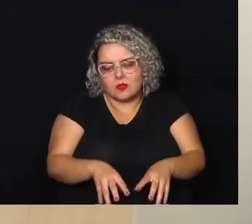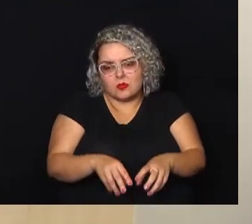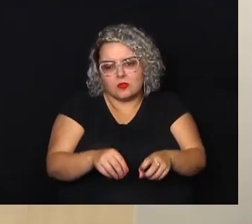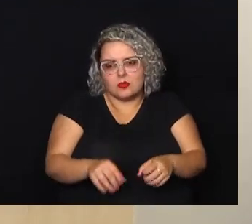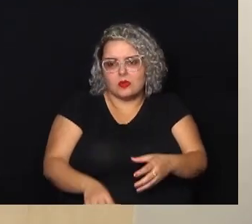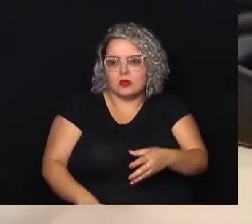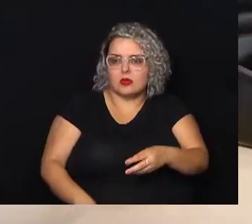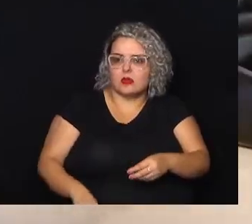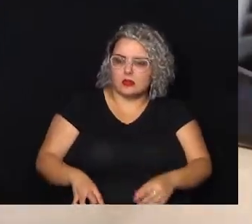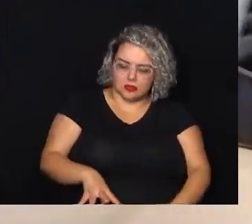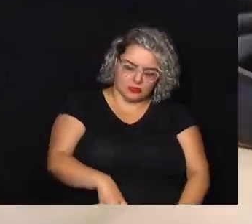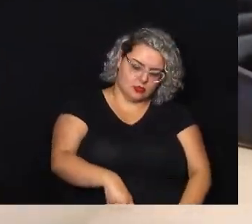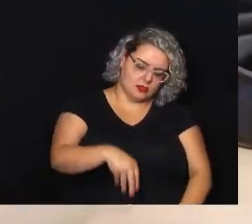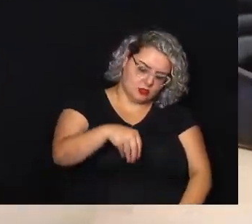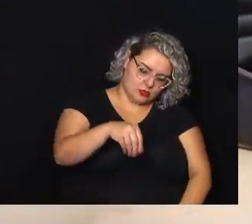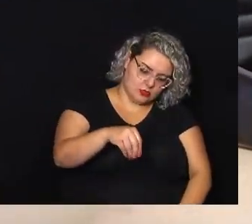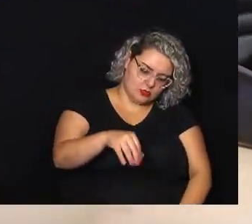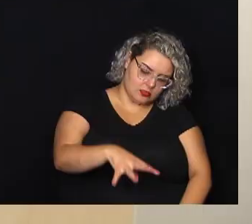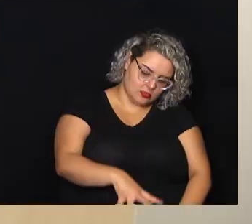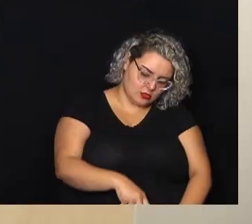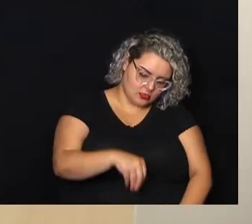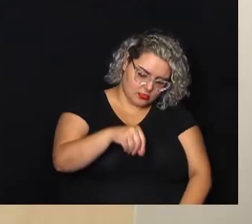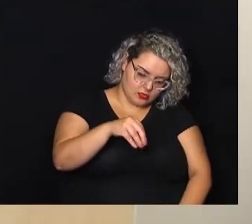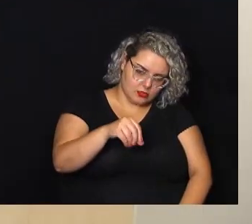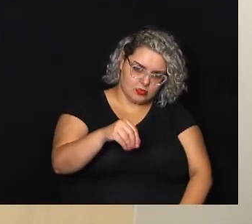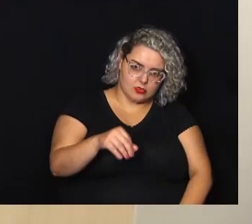delicada. Ó, tô vendo, ó, só vou